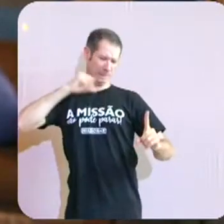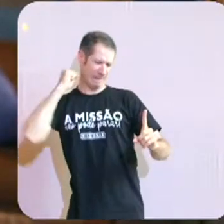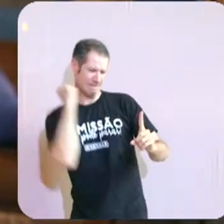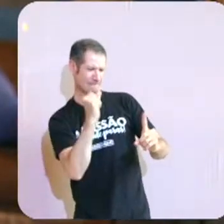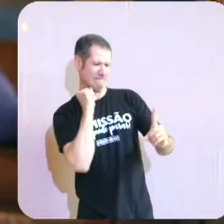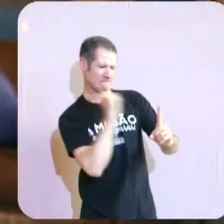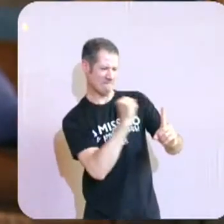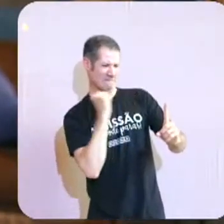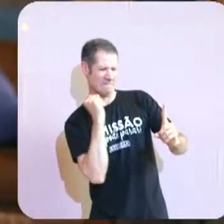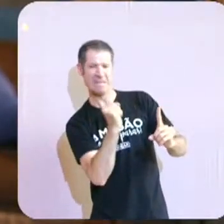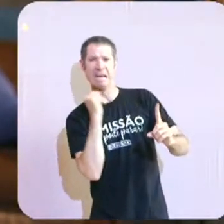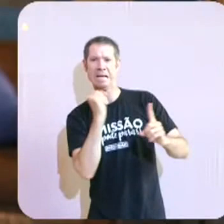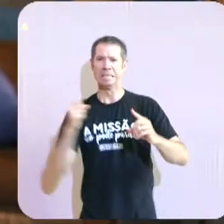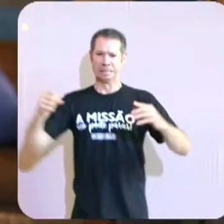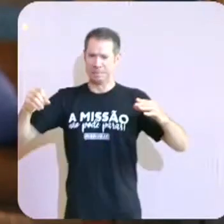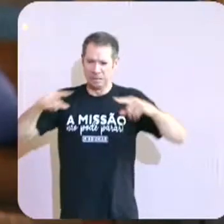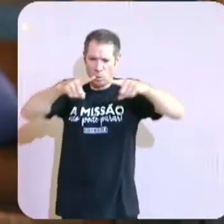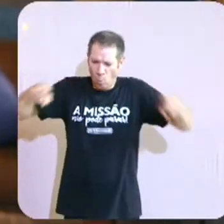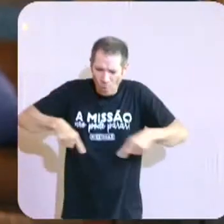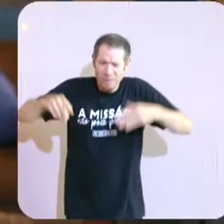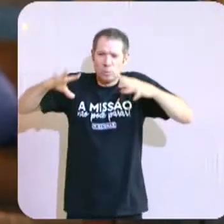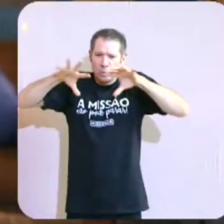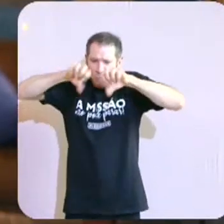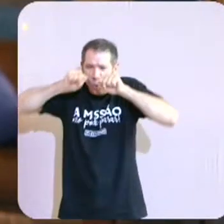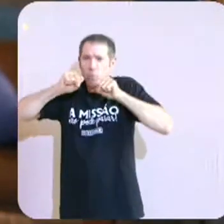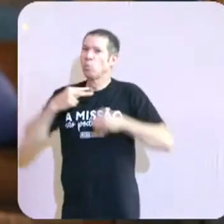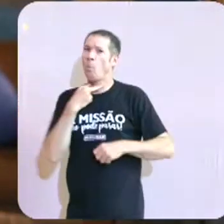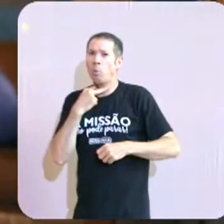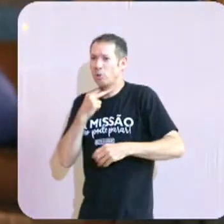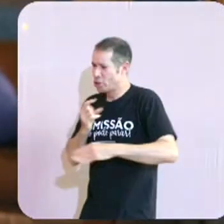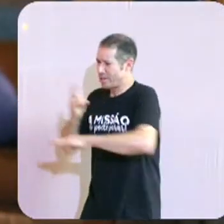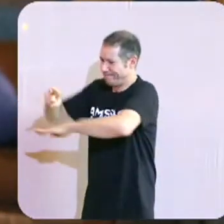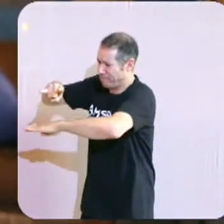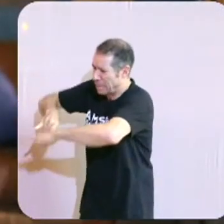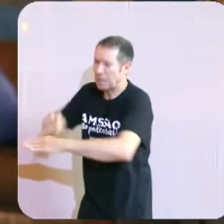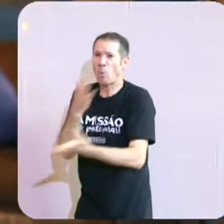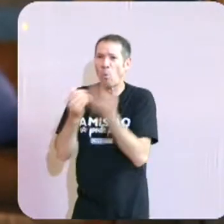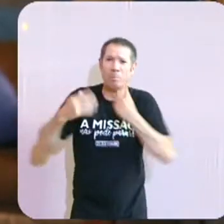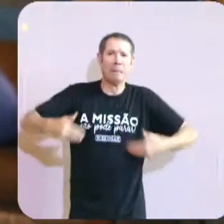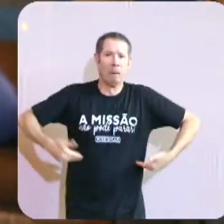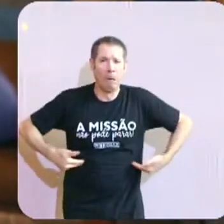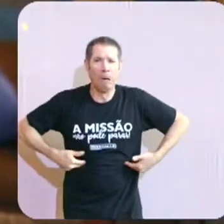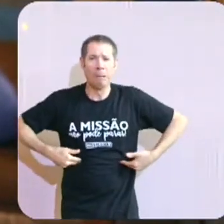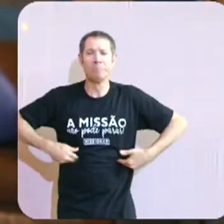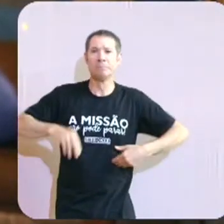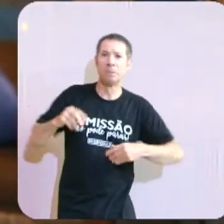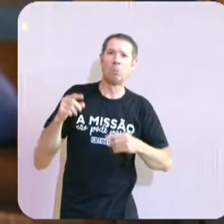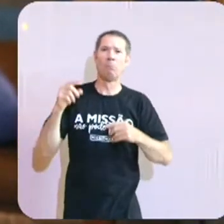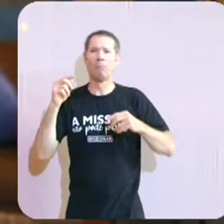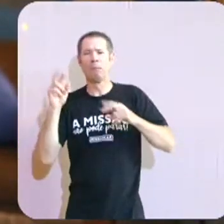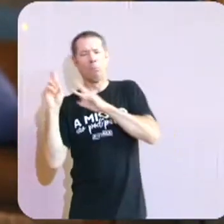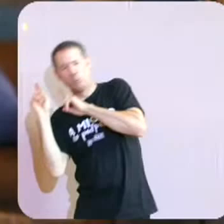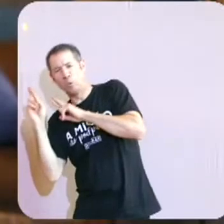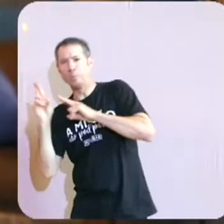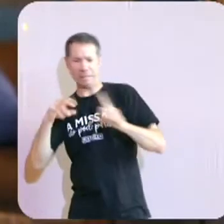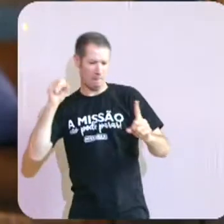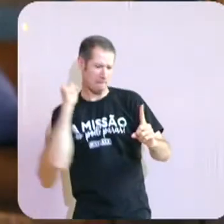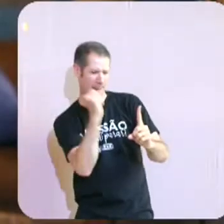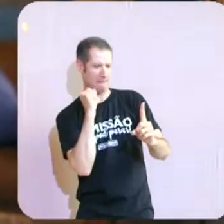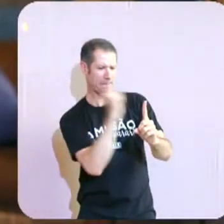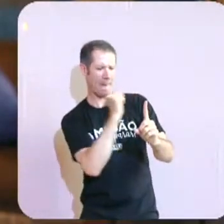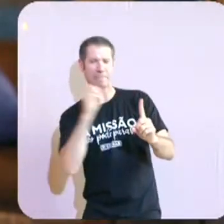num quarto escuro, sem janela. Ele não podia ir no banheiro, sem comer, sem beber. E ele não dormiu porque eles o agrediam atrás de